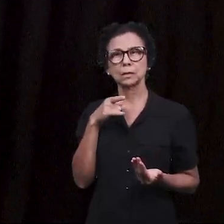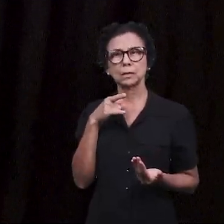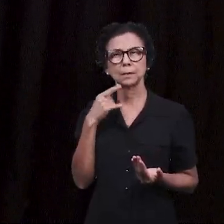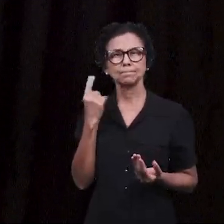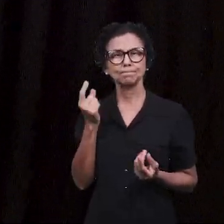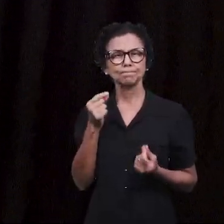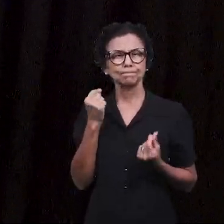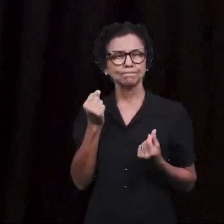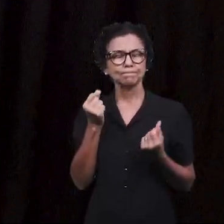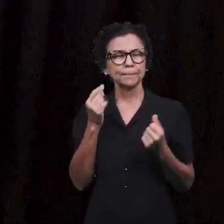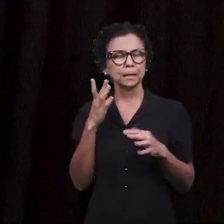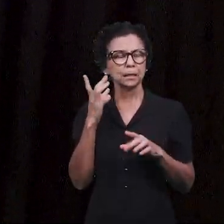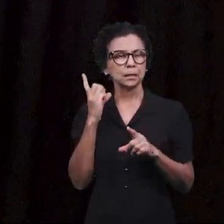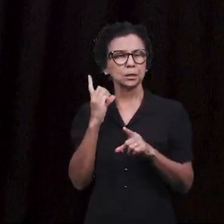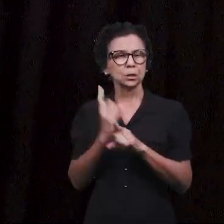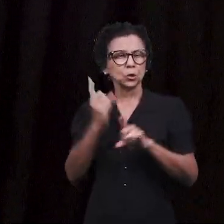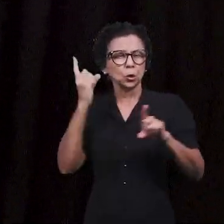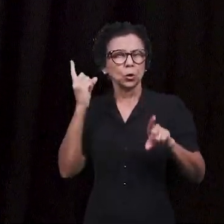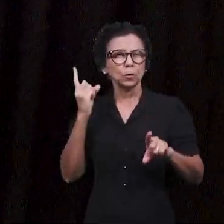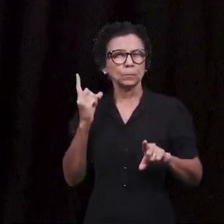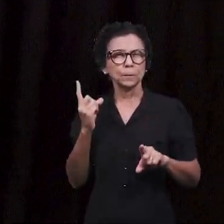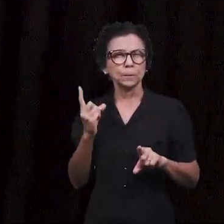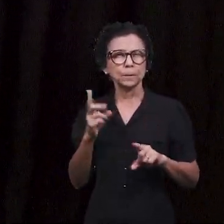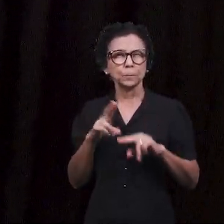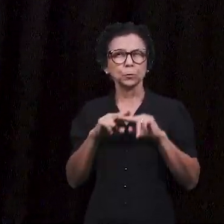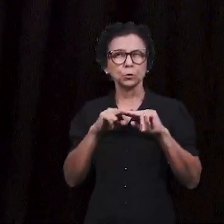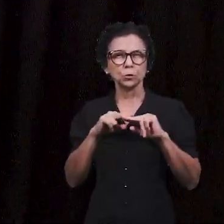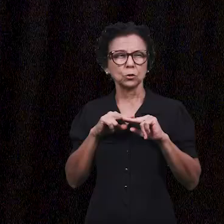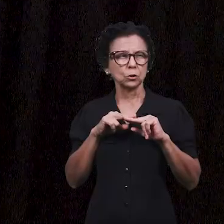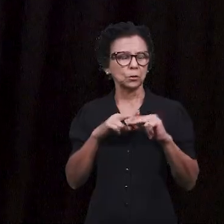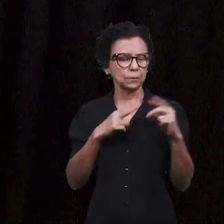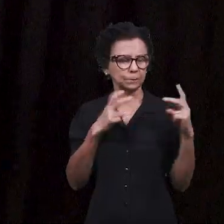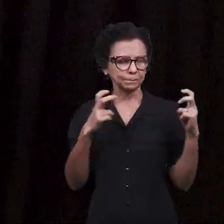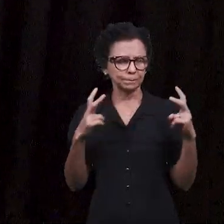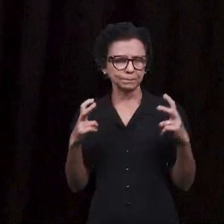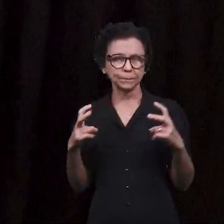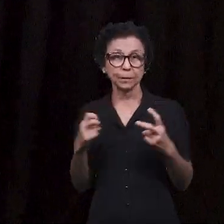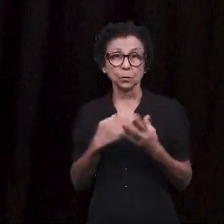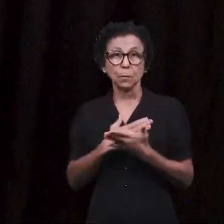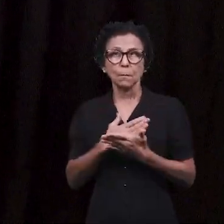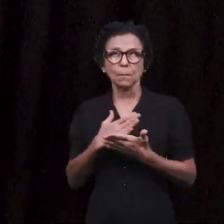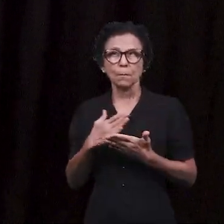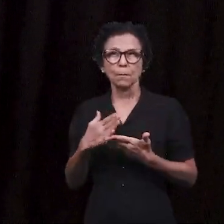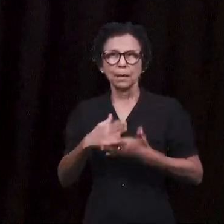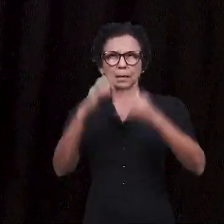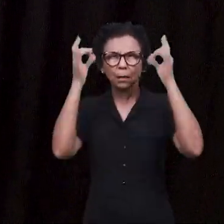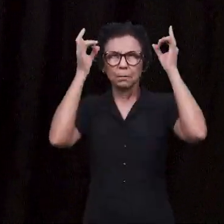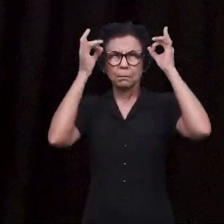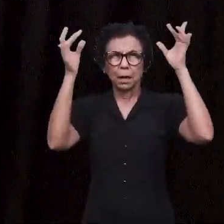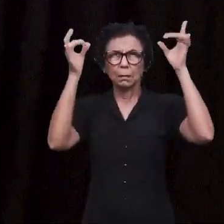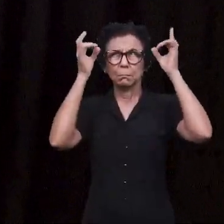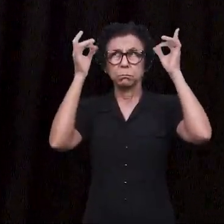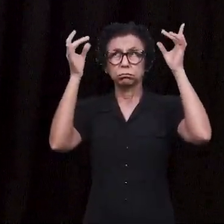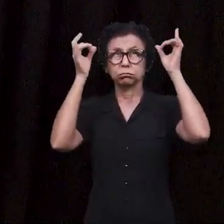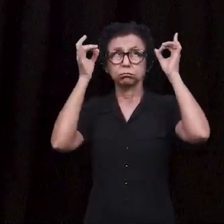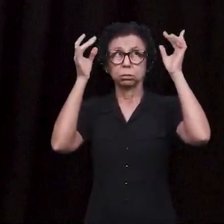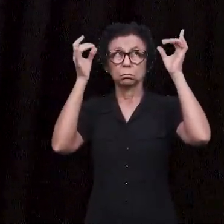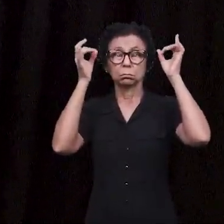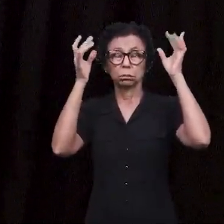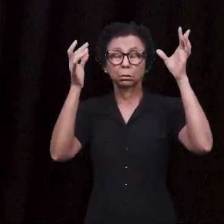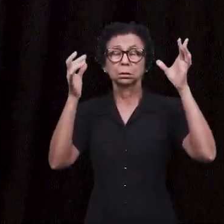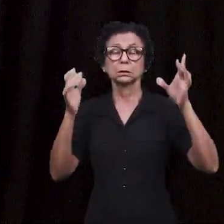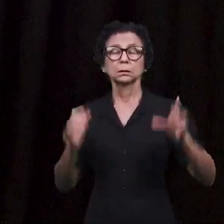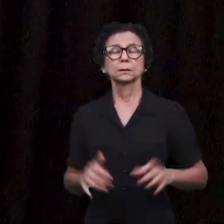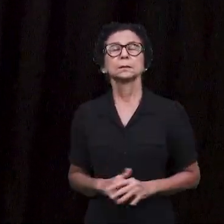daquele estímulo que desencadeia a enxaqueca, é possível que, além